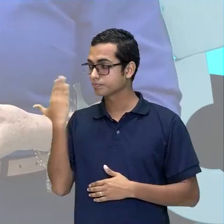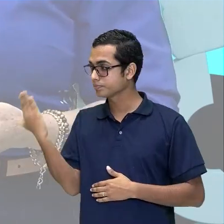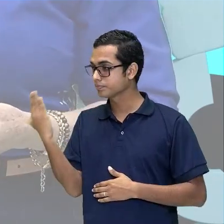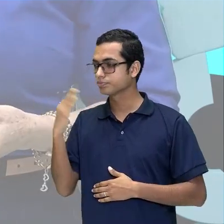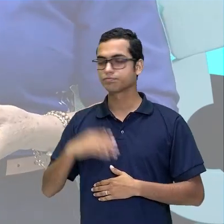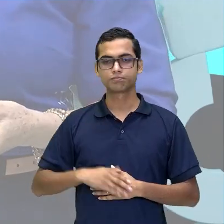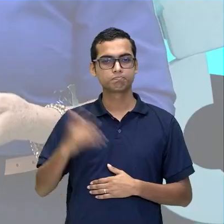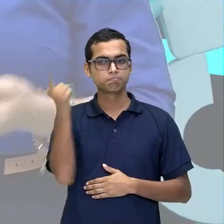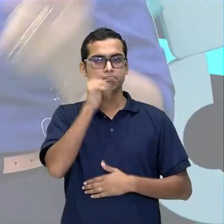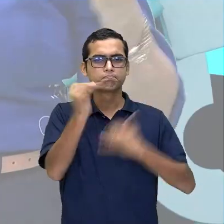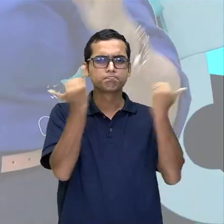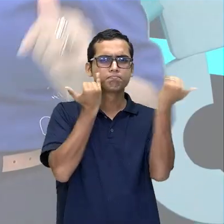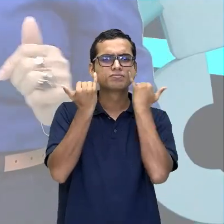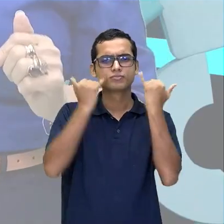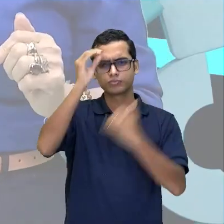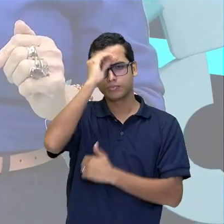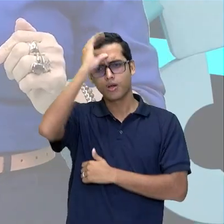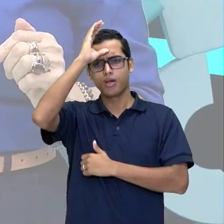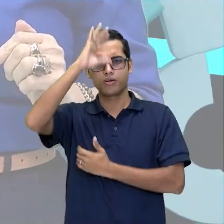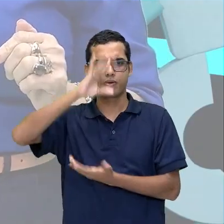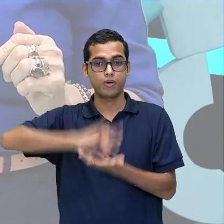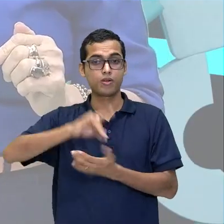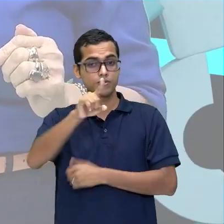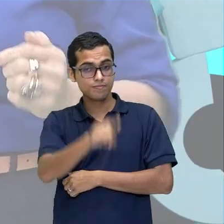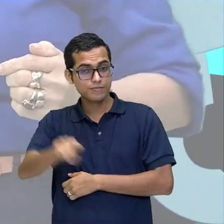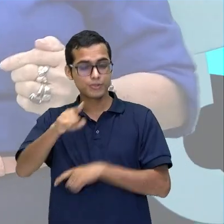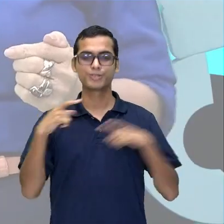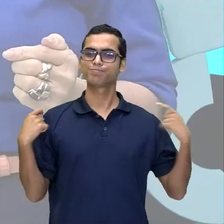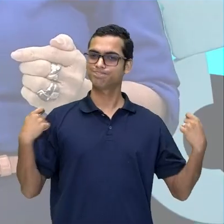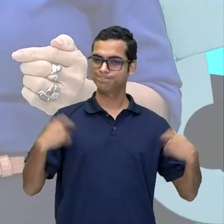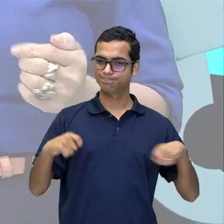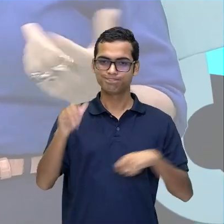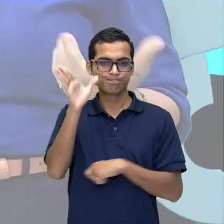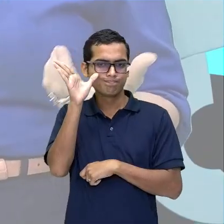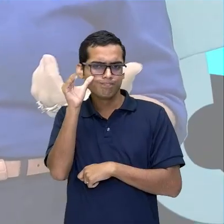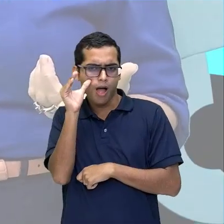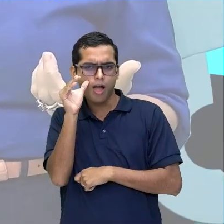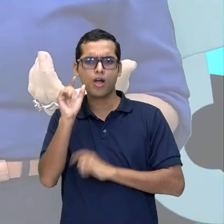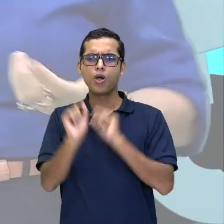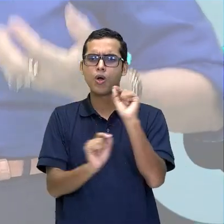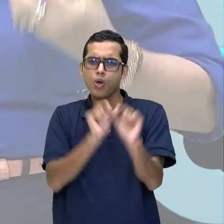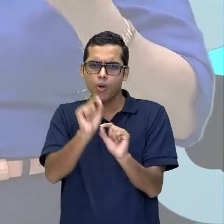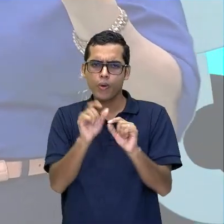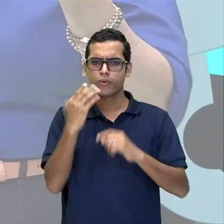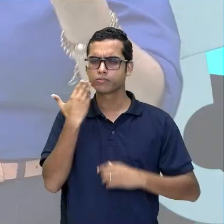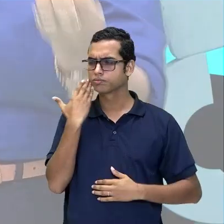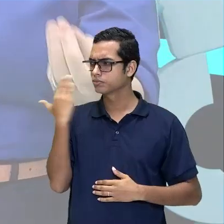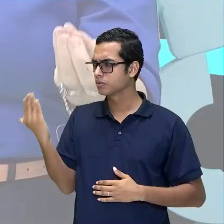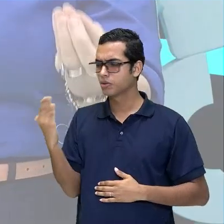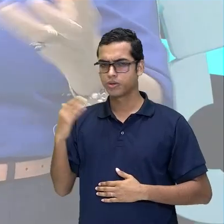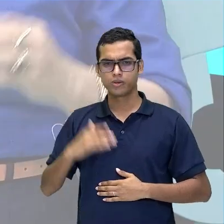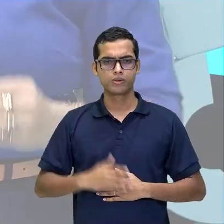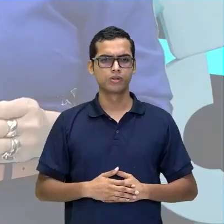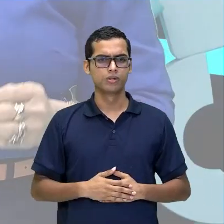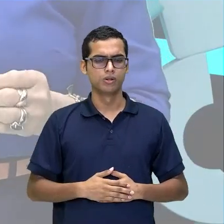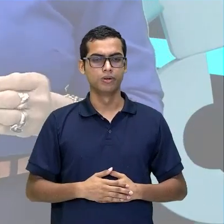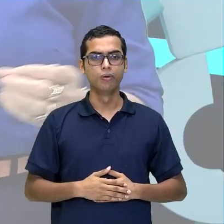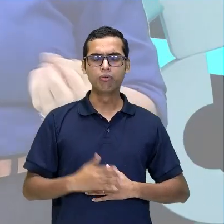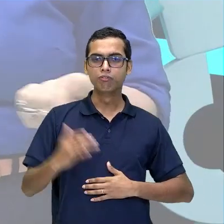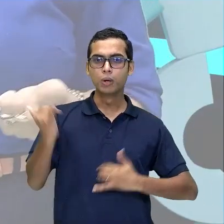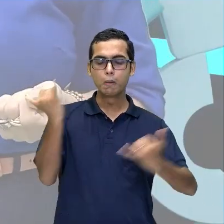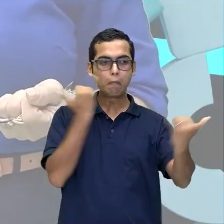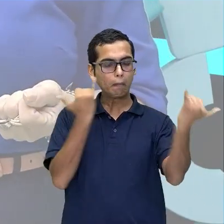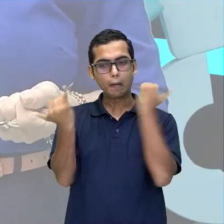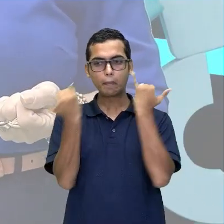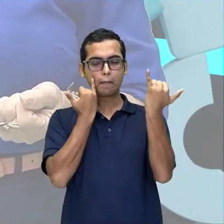conhecimento, mas você deve observar essa questão aqui, o excesso de informação que